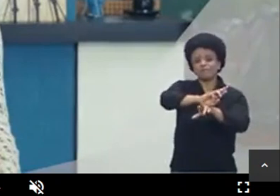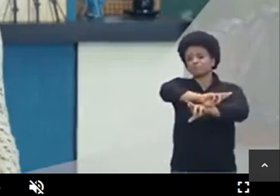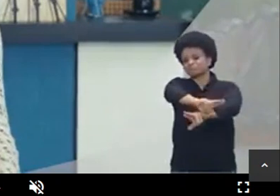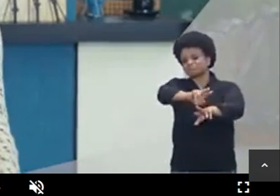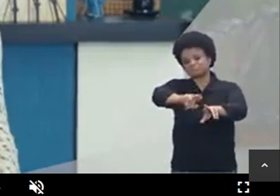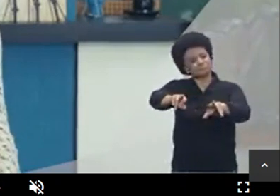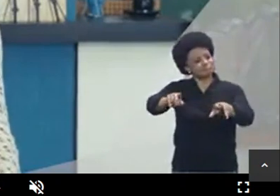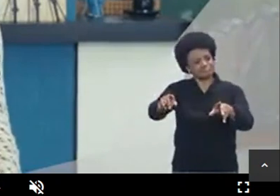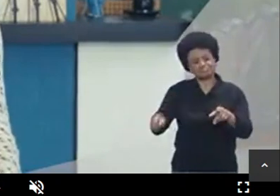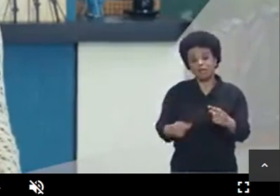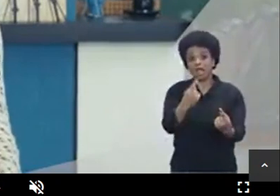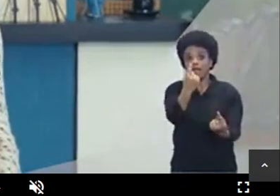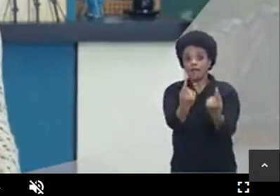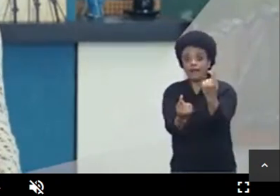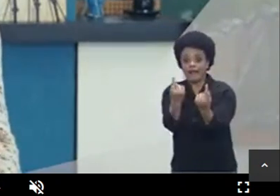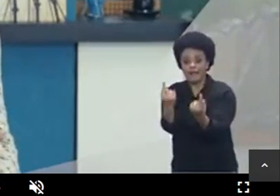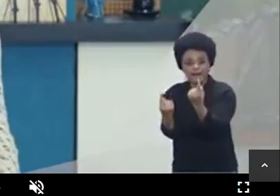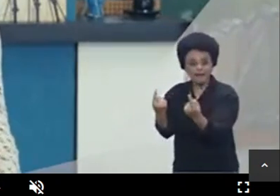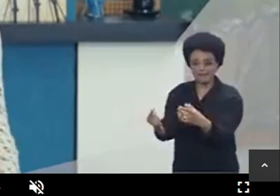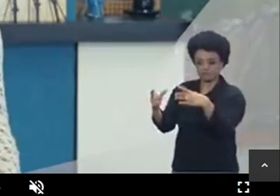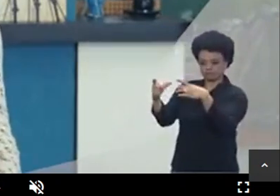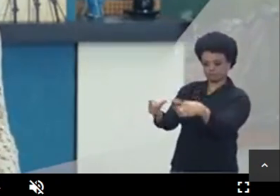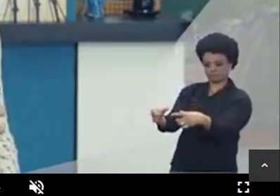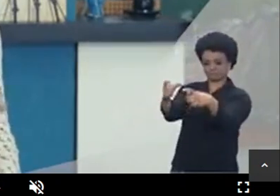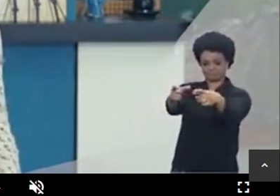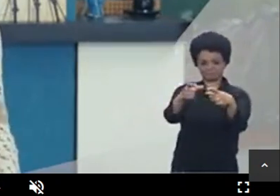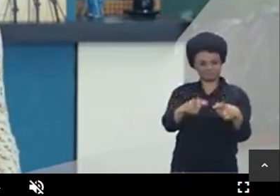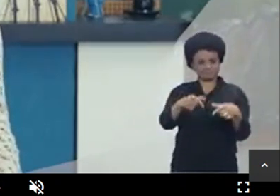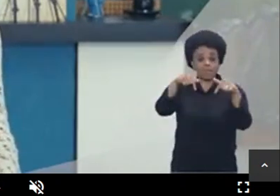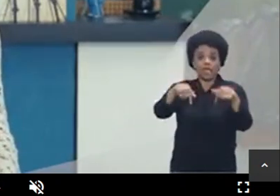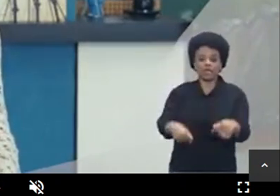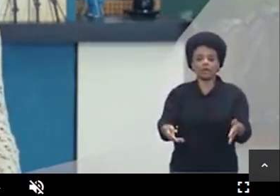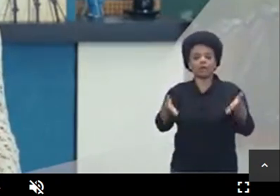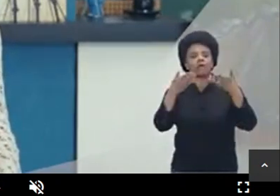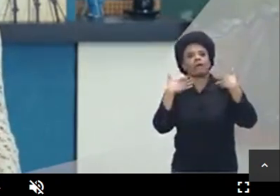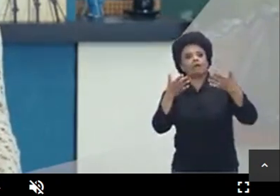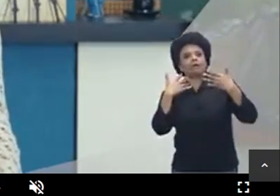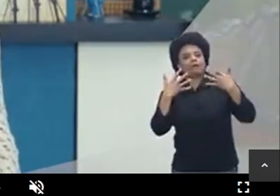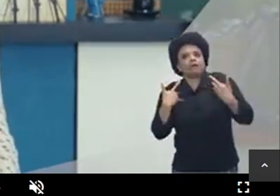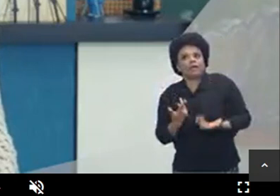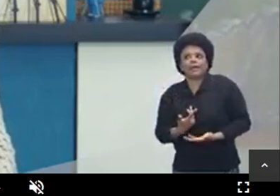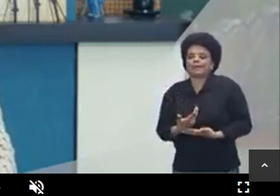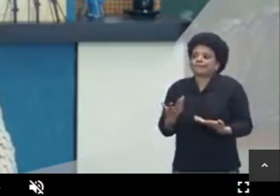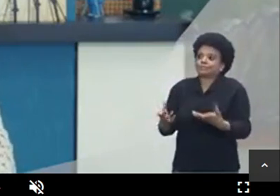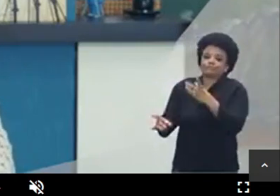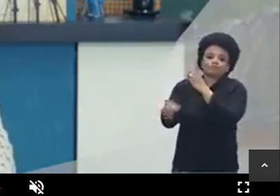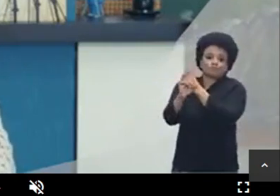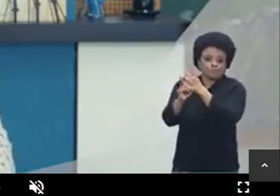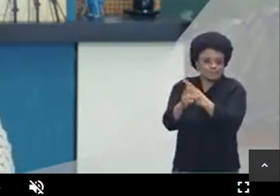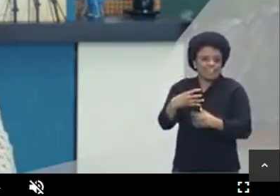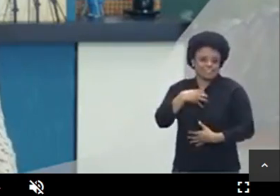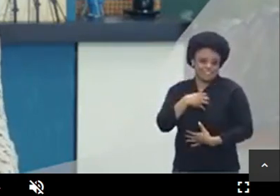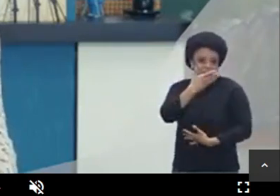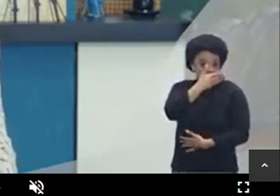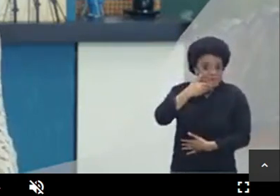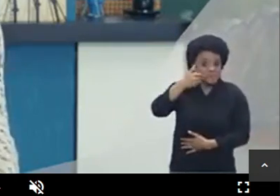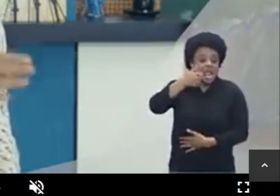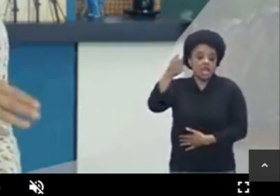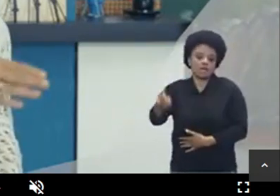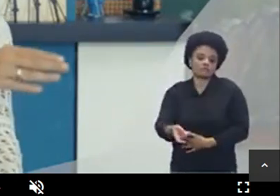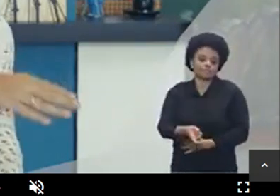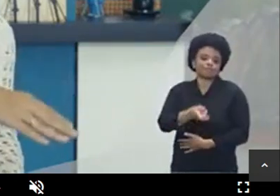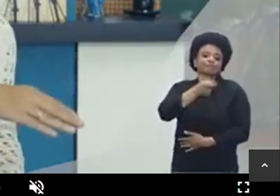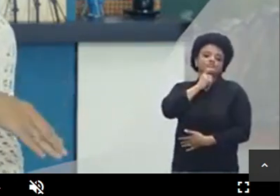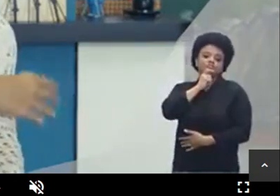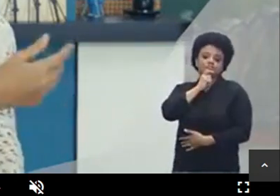cada região, a gente procura, aqui é muito quente, então vamos procurar soluções mais sustentáveis para resfriar. Ou ao contrário,